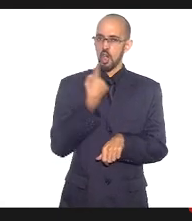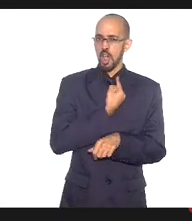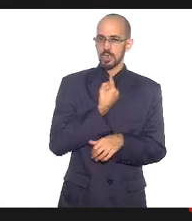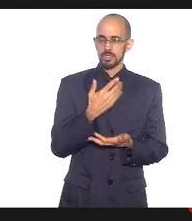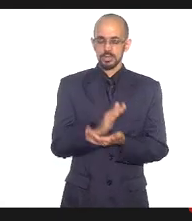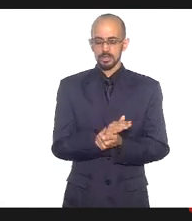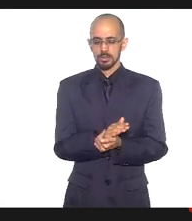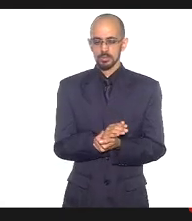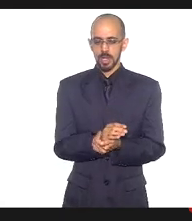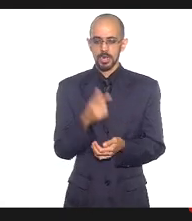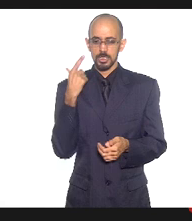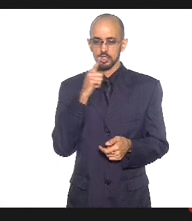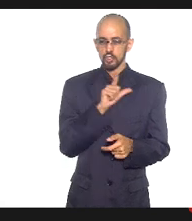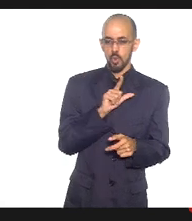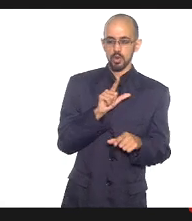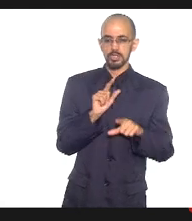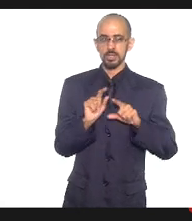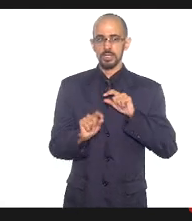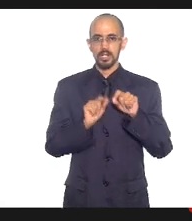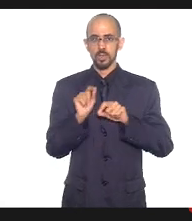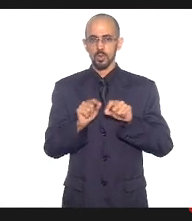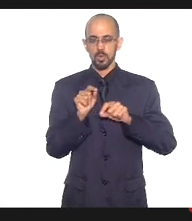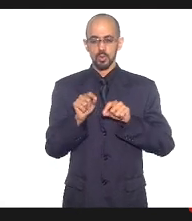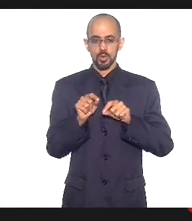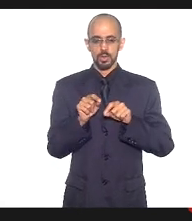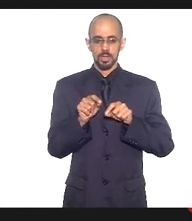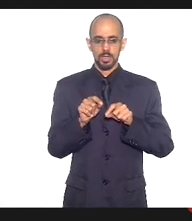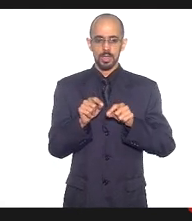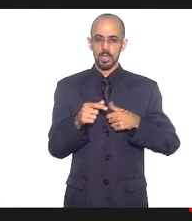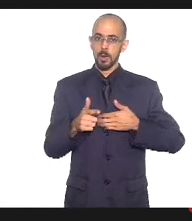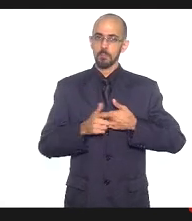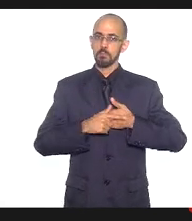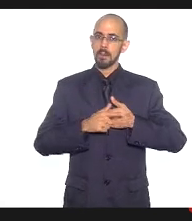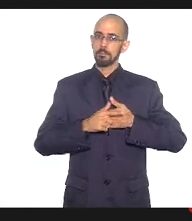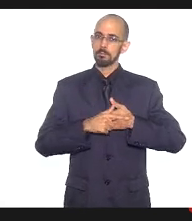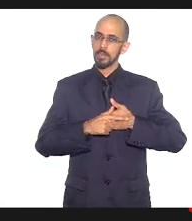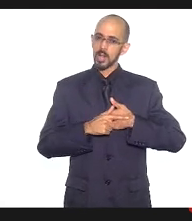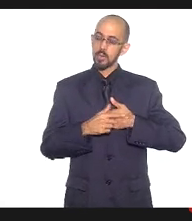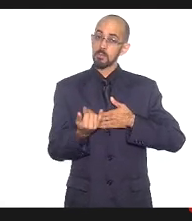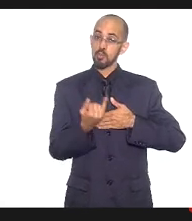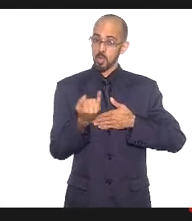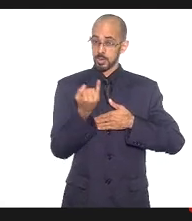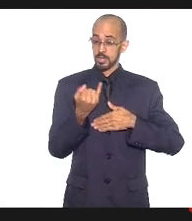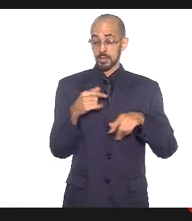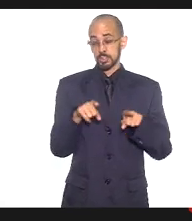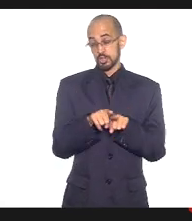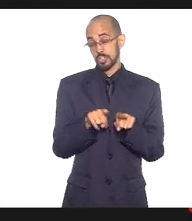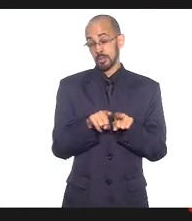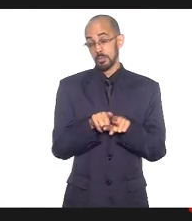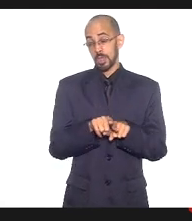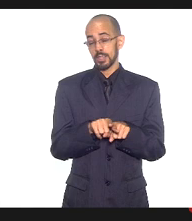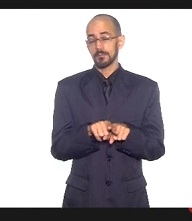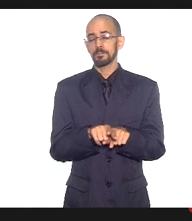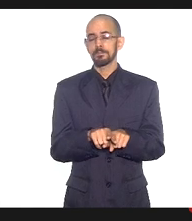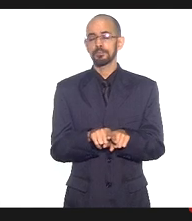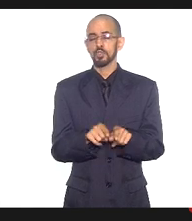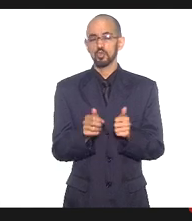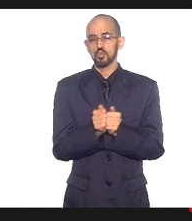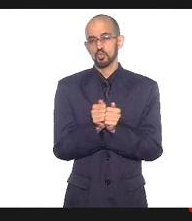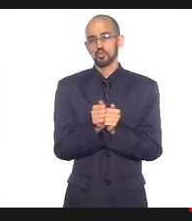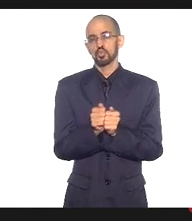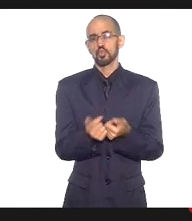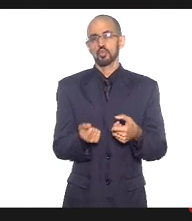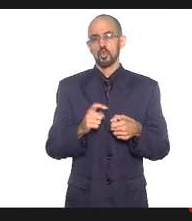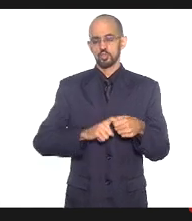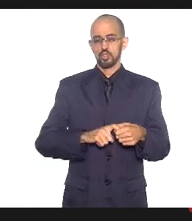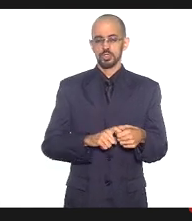para a gente conseguir, no final do dia, assegurar aí um papel de destaque, né, nos últimos anos e chegando, como atualmente a